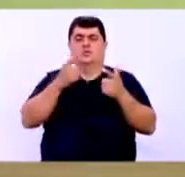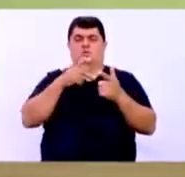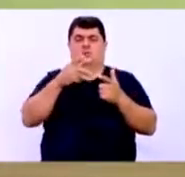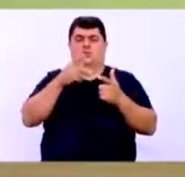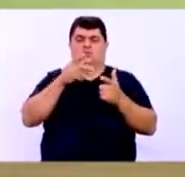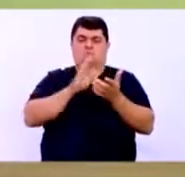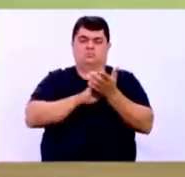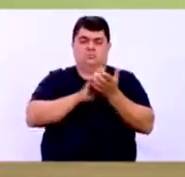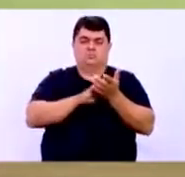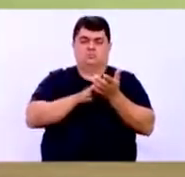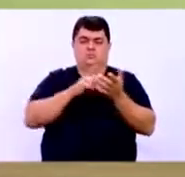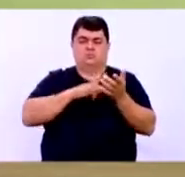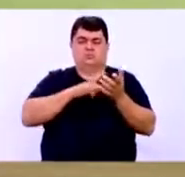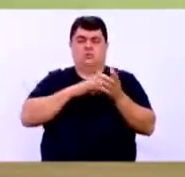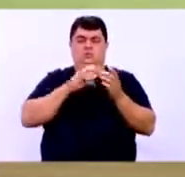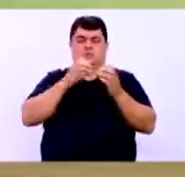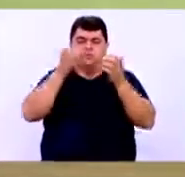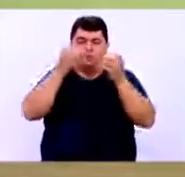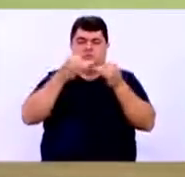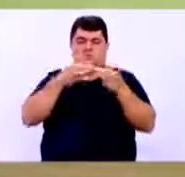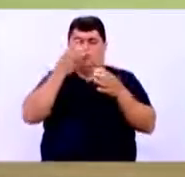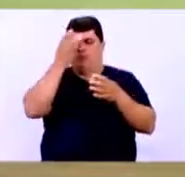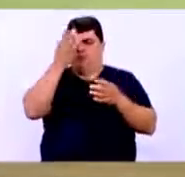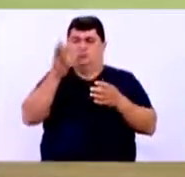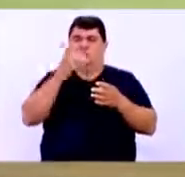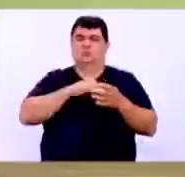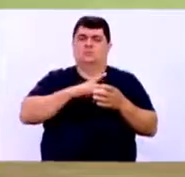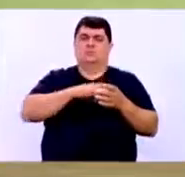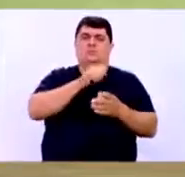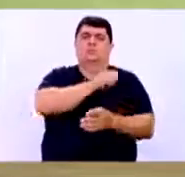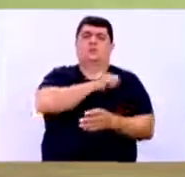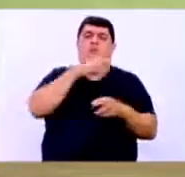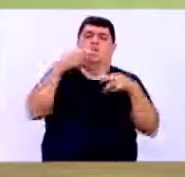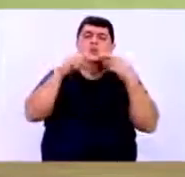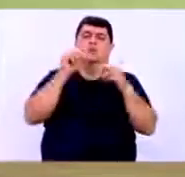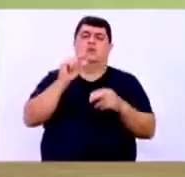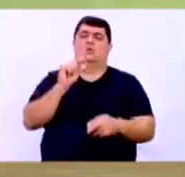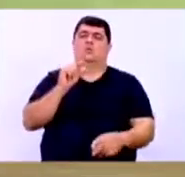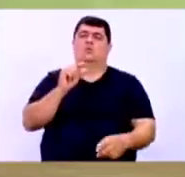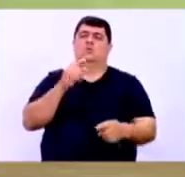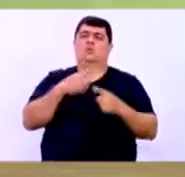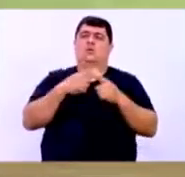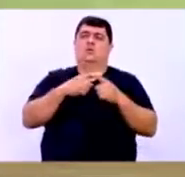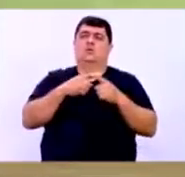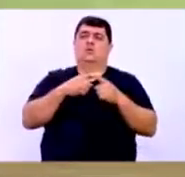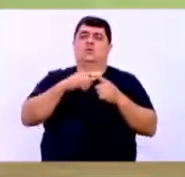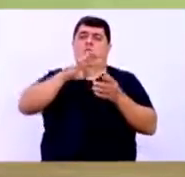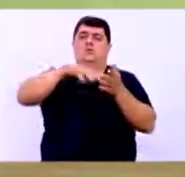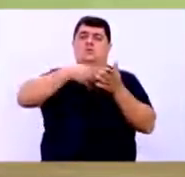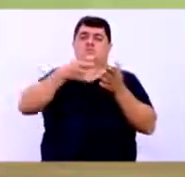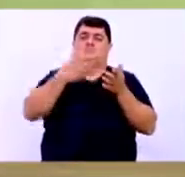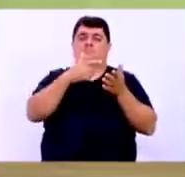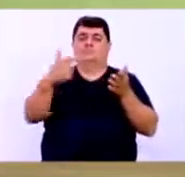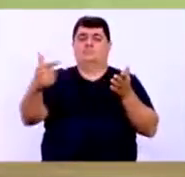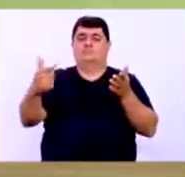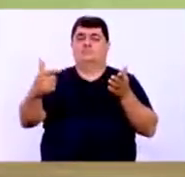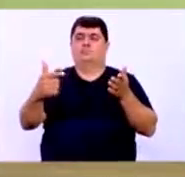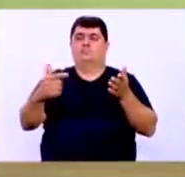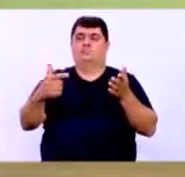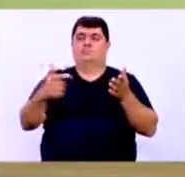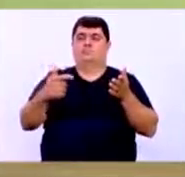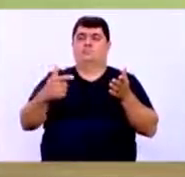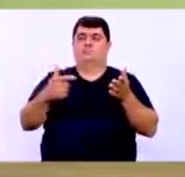parabéns, bem didático, objetivo. Os alunos só reclamaram um pouco que não receberam a tabelinha, né? Foi